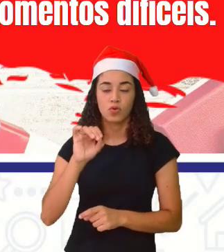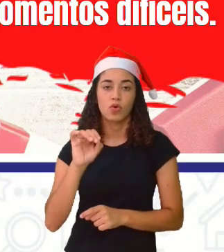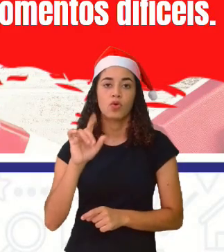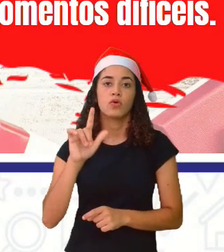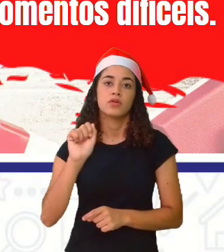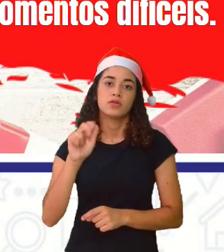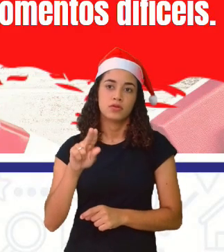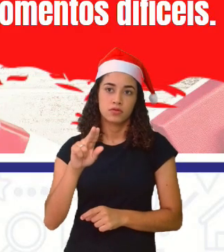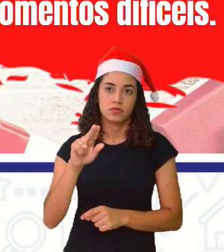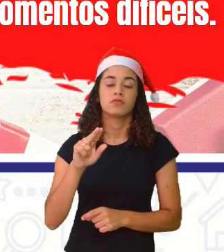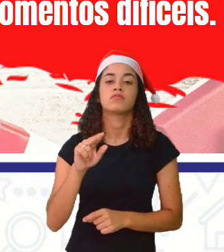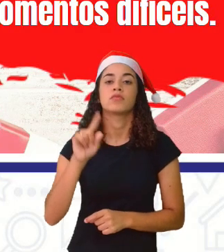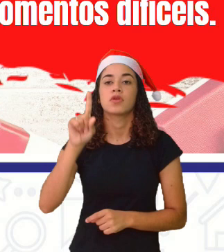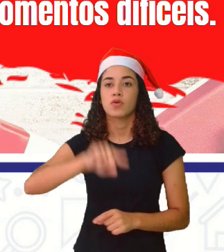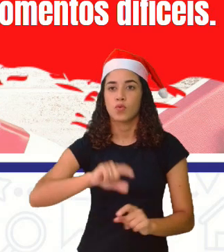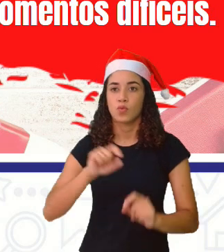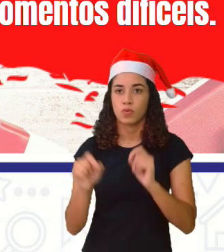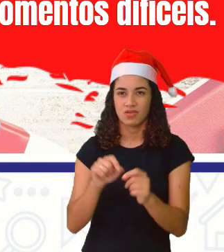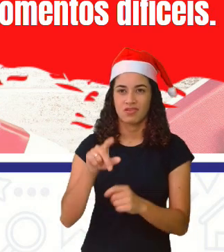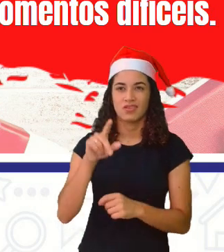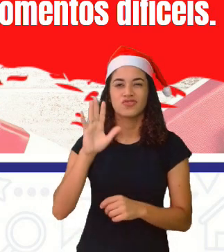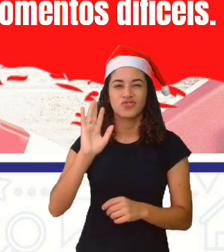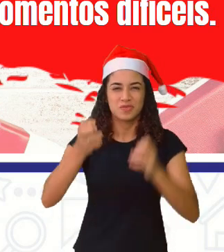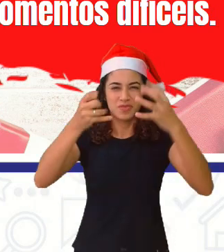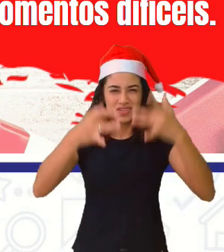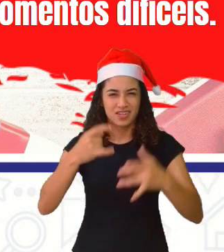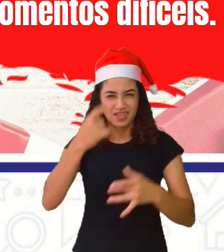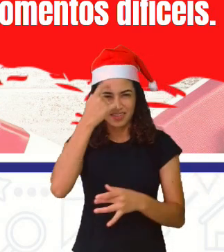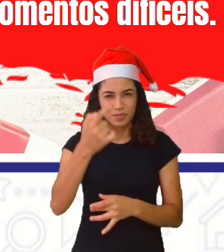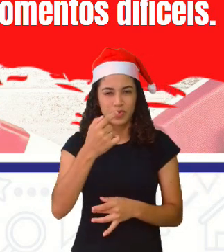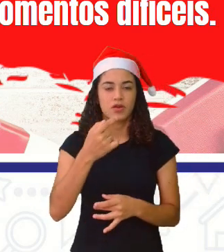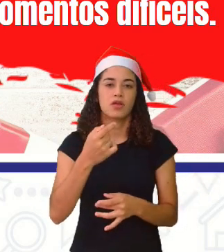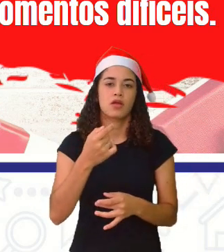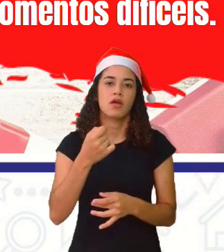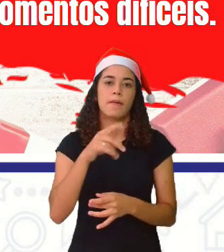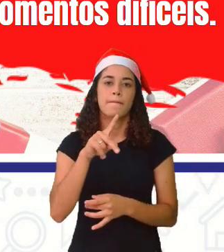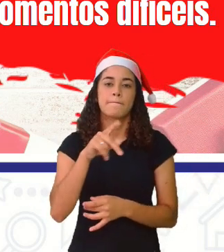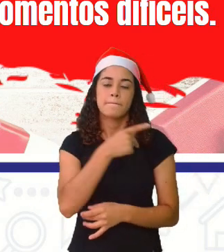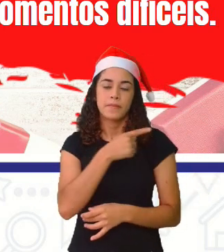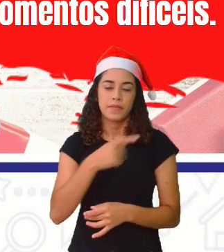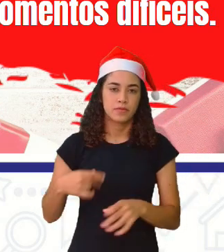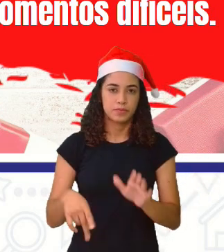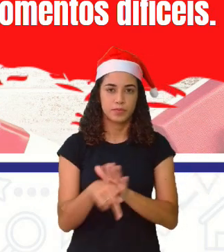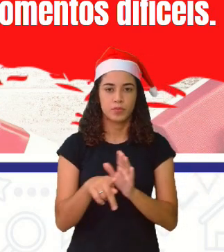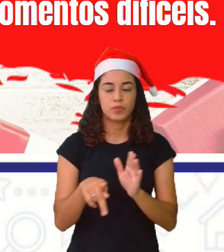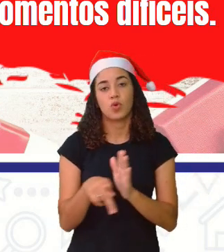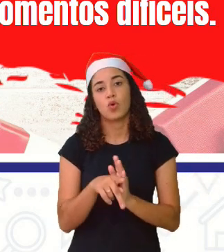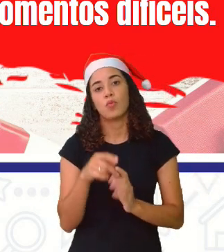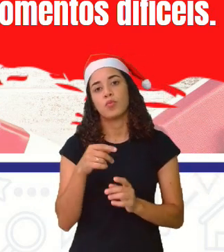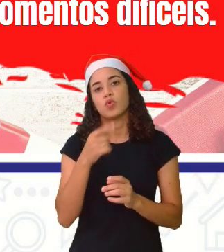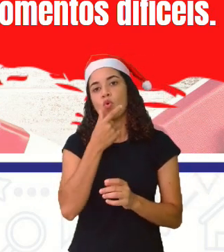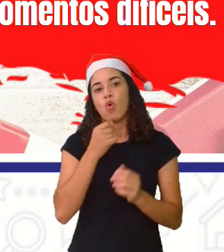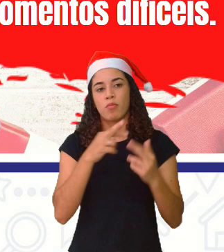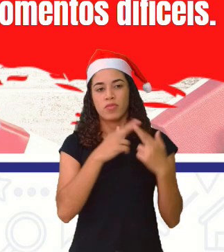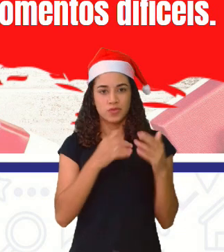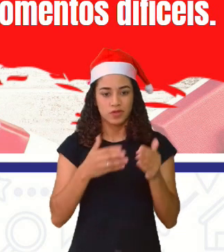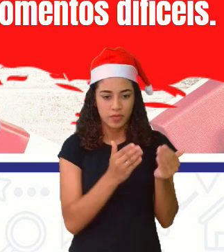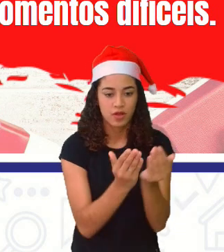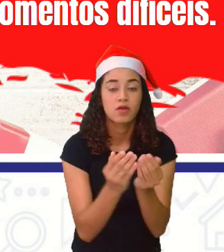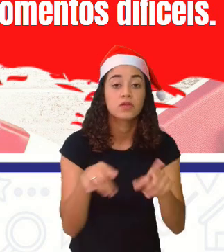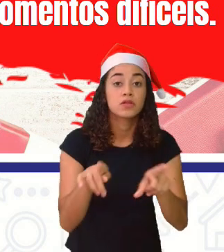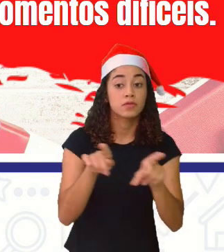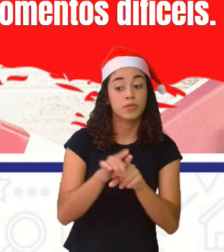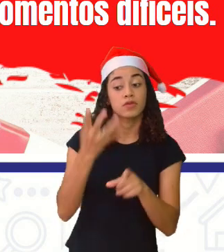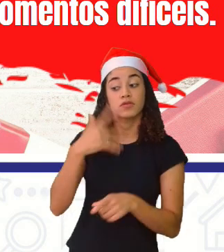consagrou, como eu já disse, ó, como santo padroeiro dos marinheiros e das crianças. E fala a sua lenda, inclusive, que ele chegou